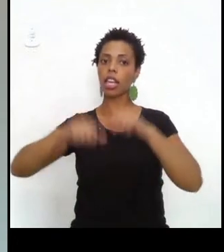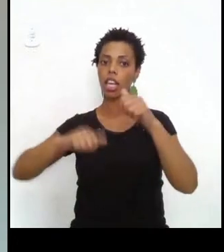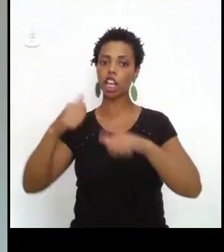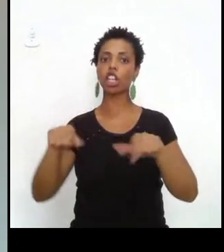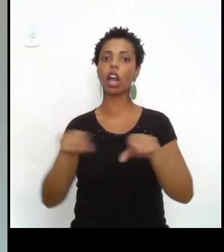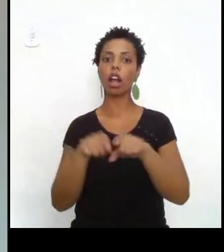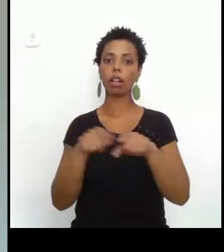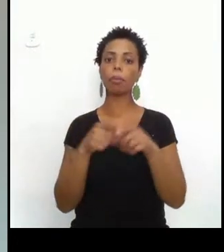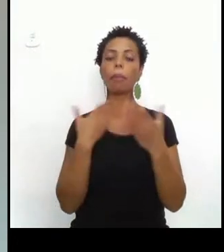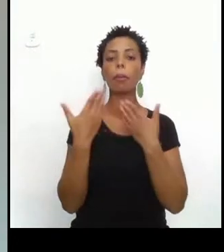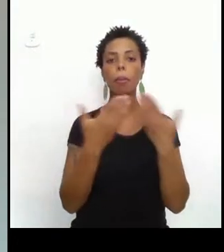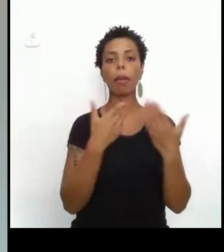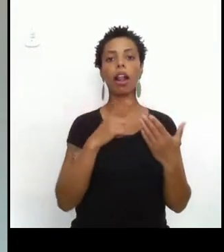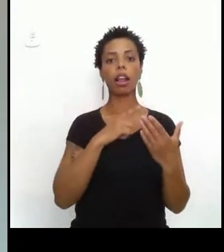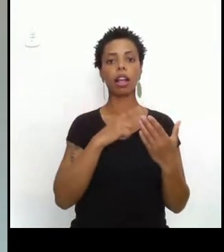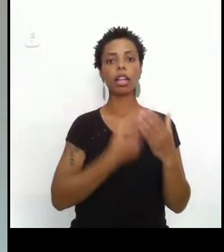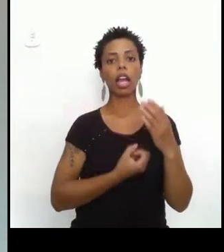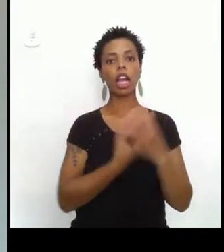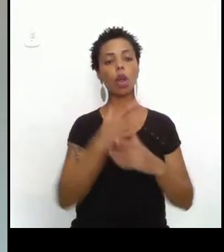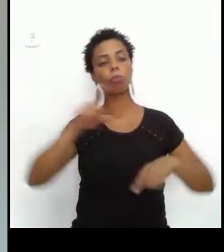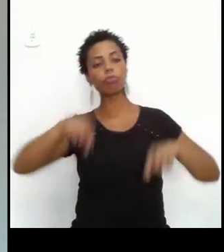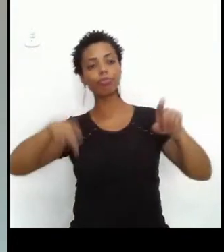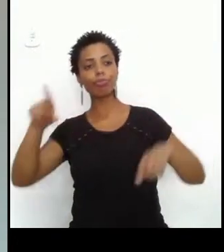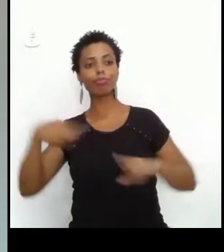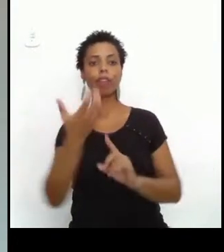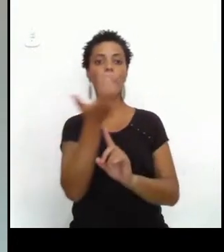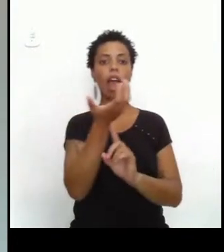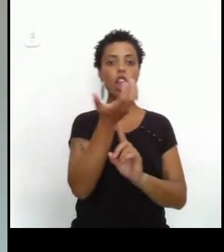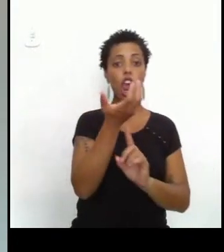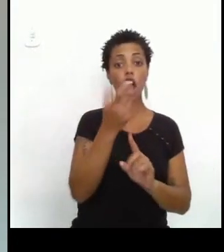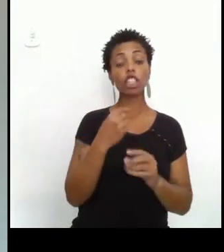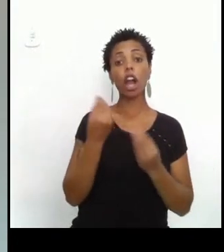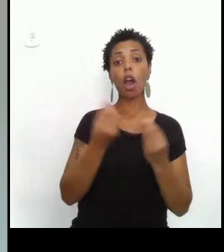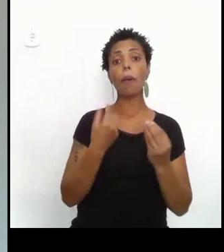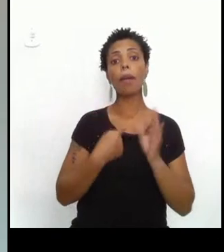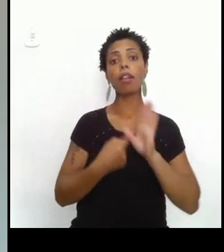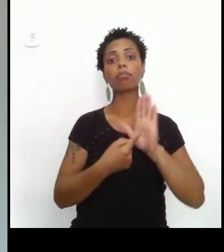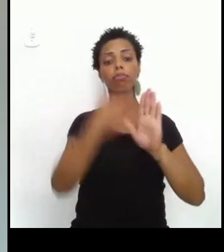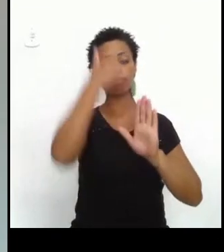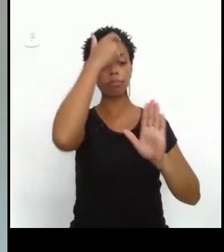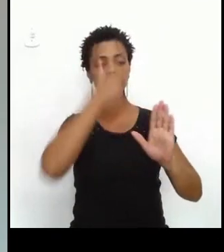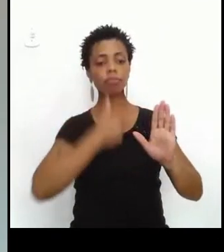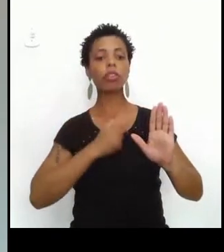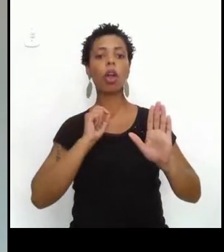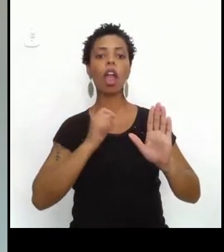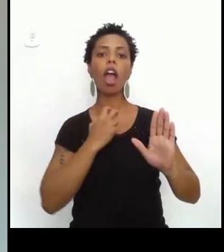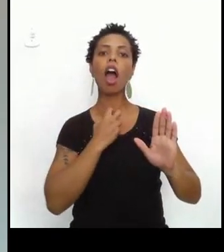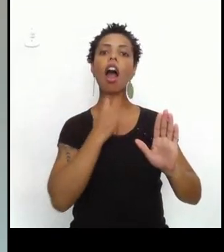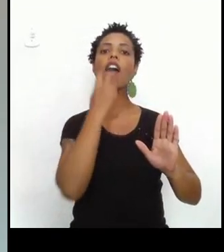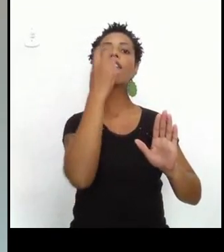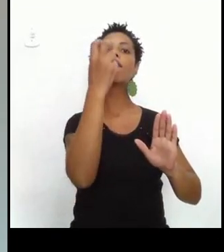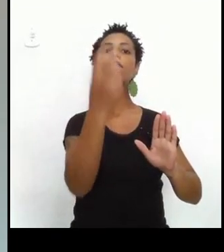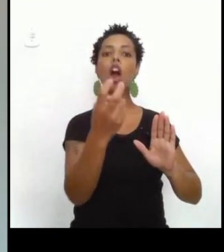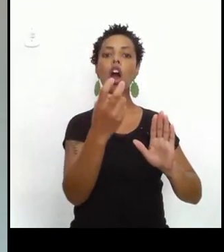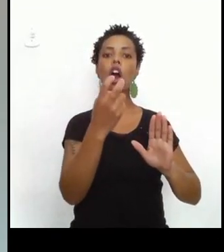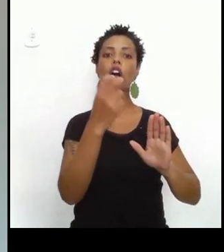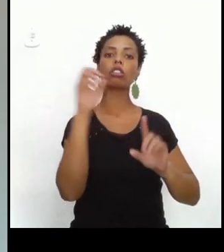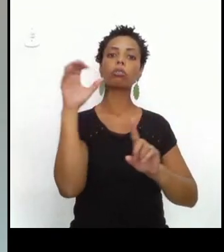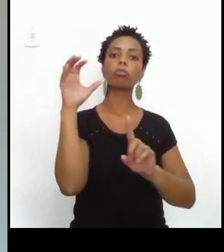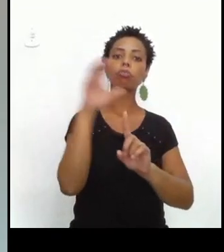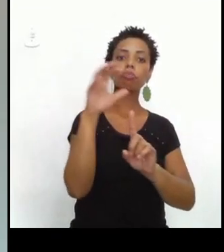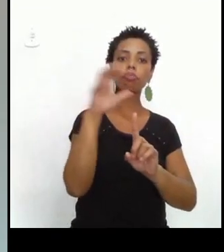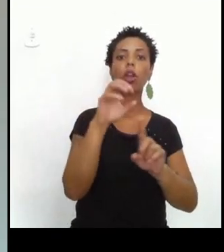odontológica na qual ele se pronuncia dentro da obra com uma voz vocacional ou a substitui por outro viés